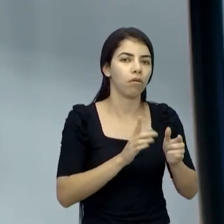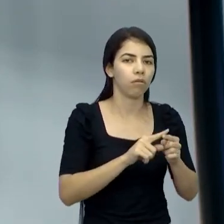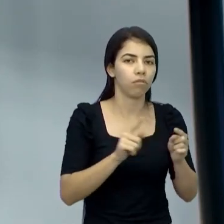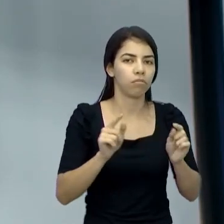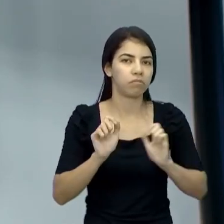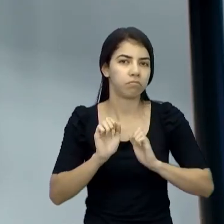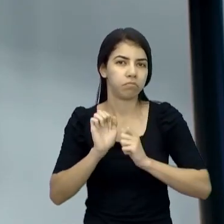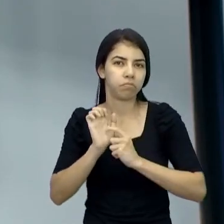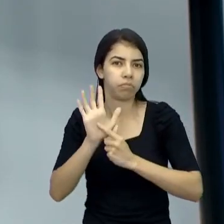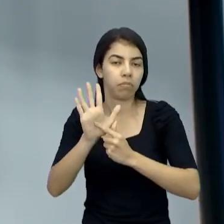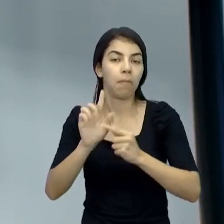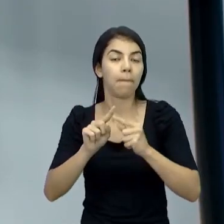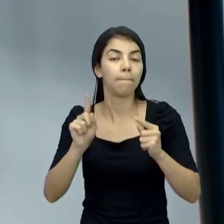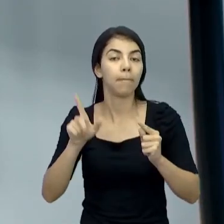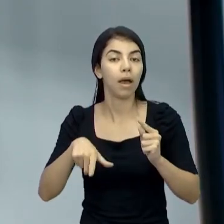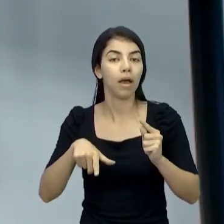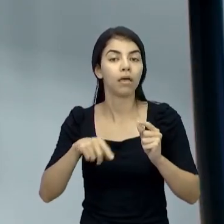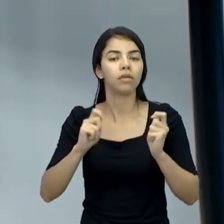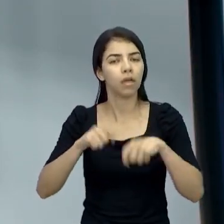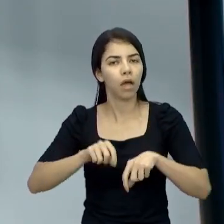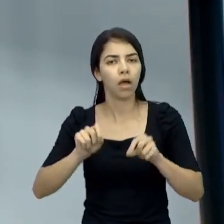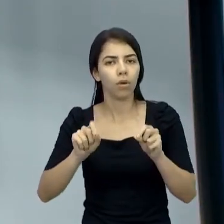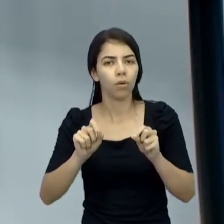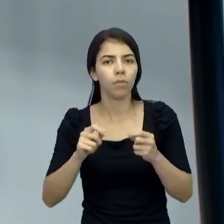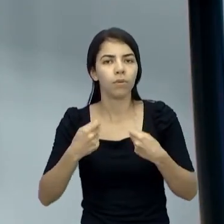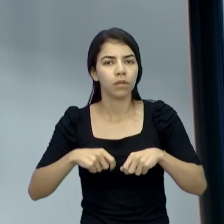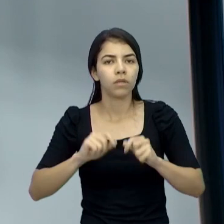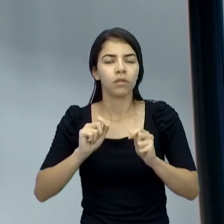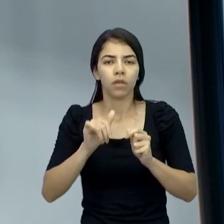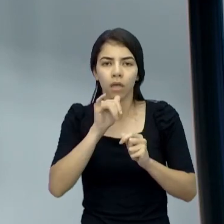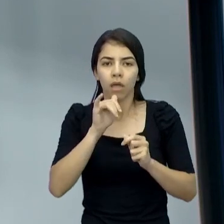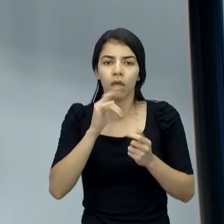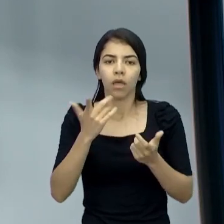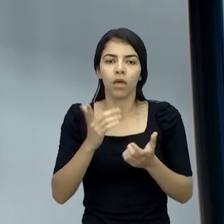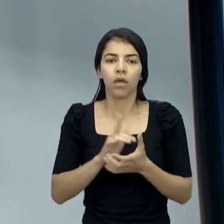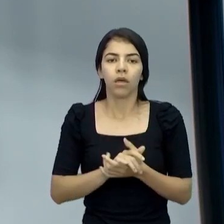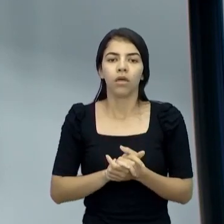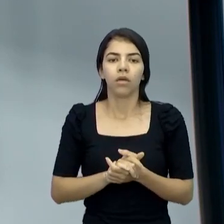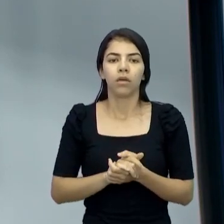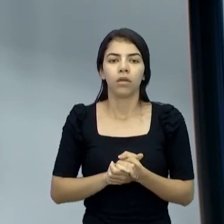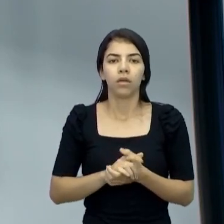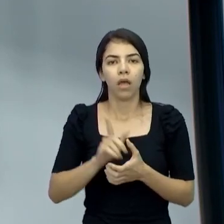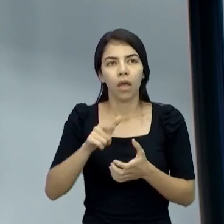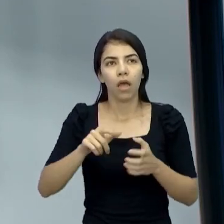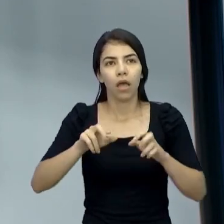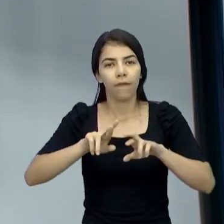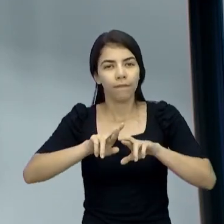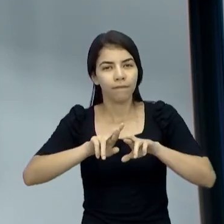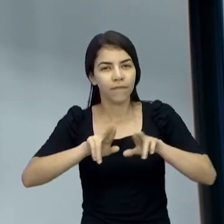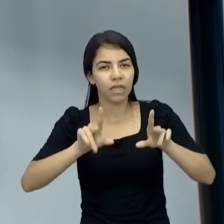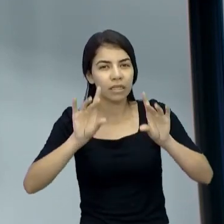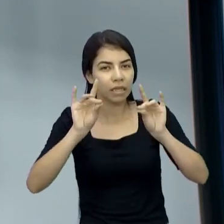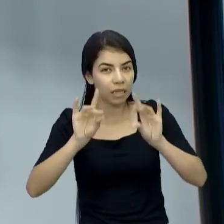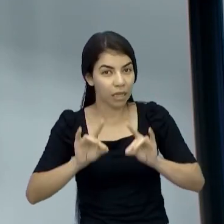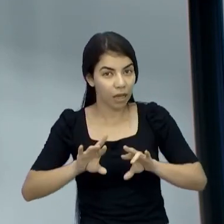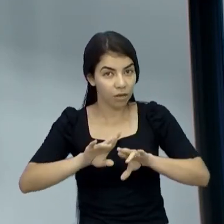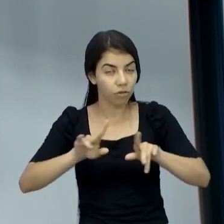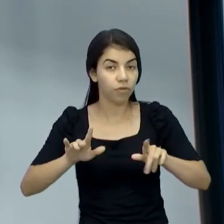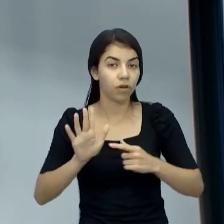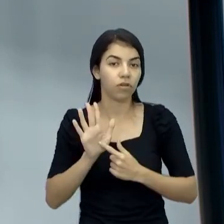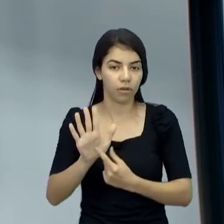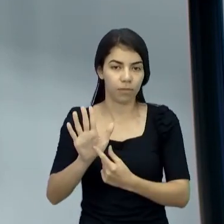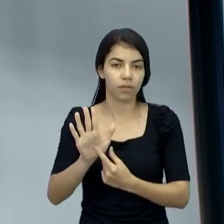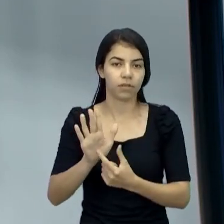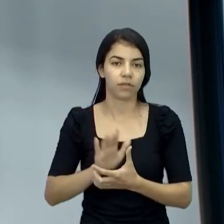essa questão, mas tem que ter a eficiência, né? Tem que ter um diferencial na apresentação